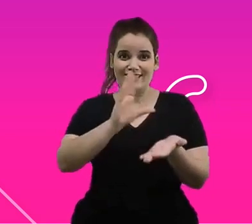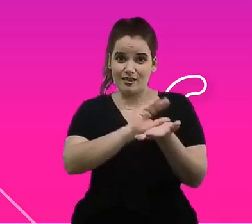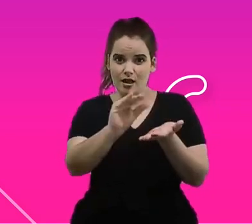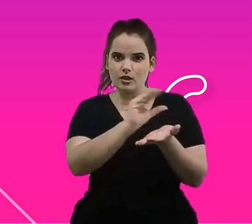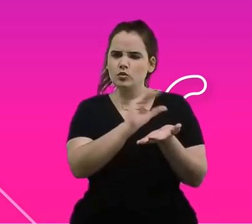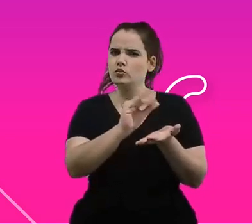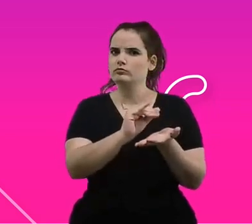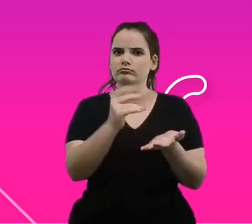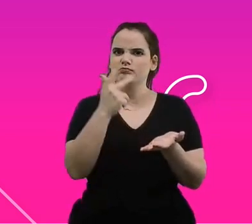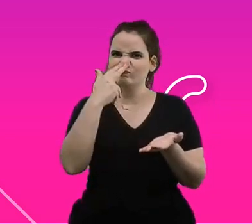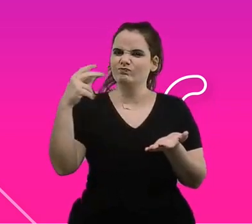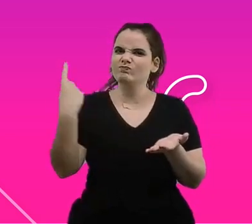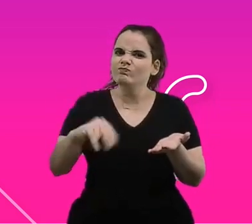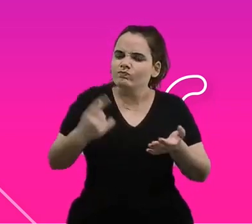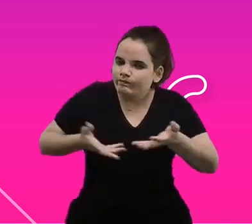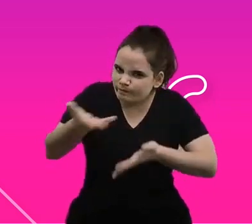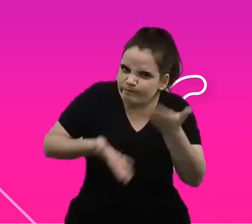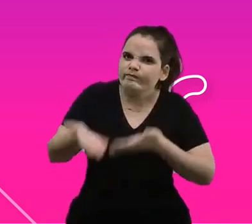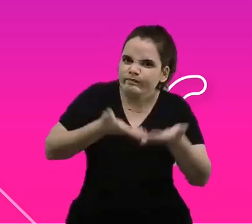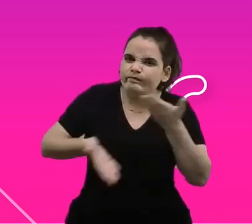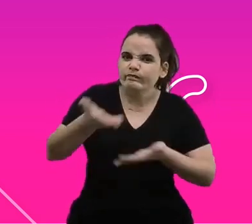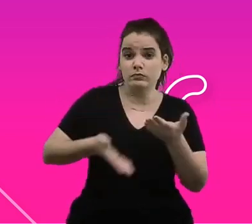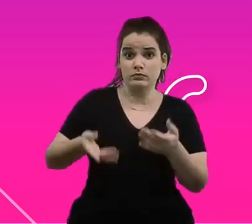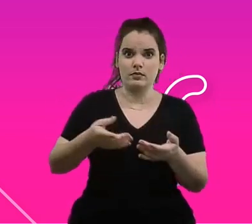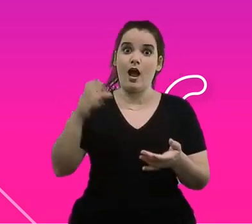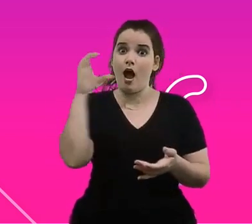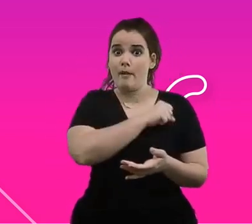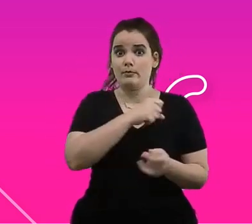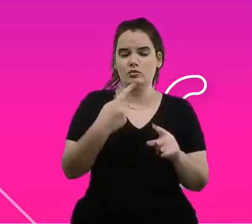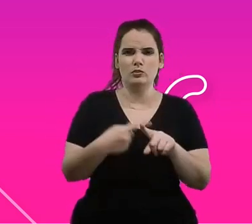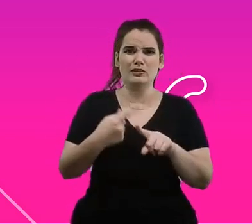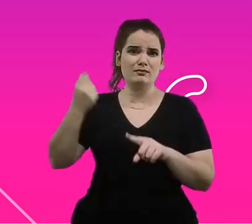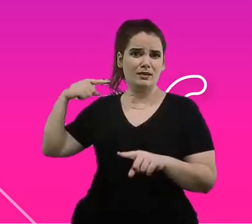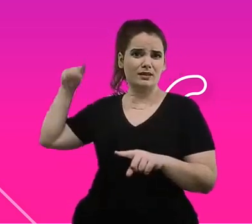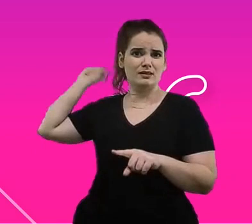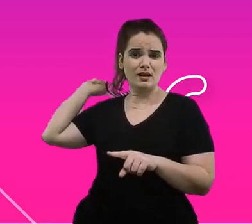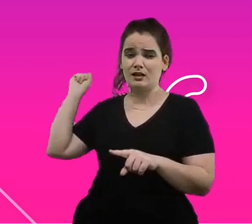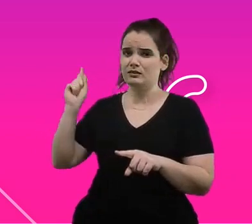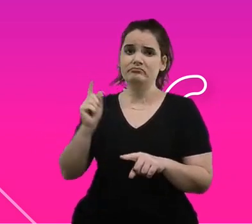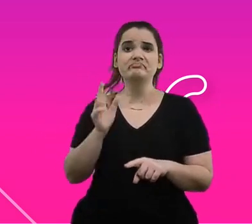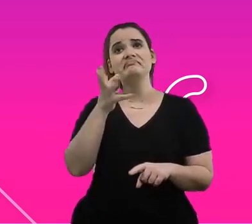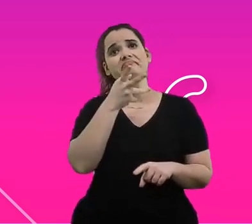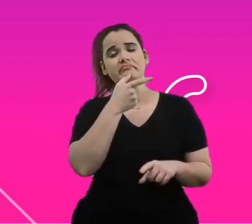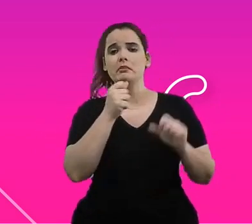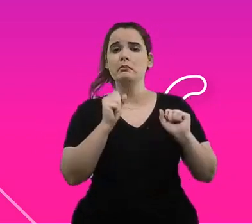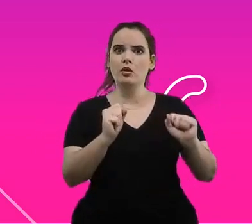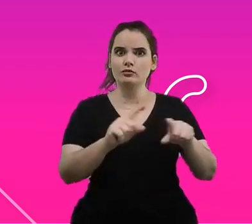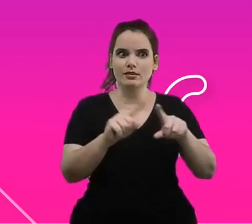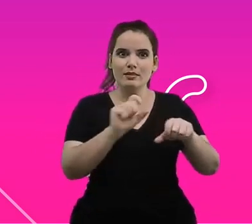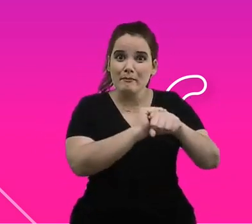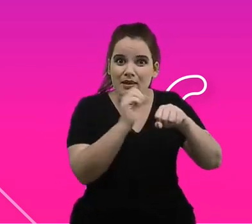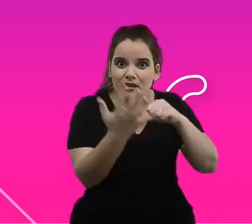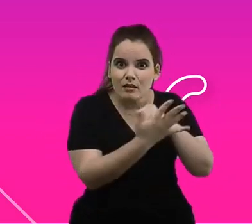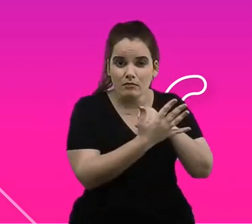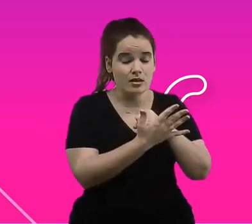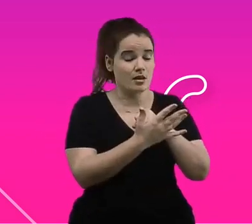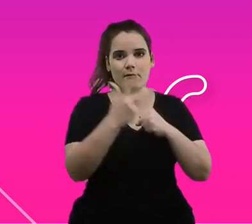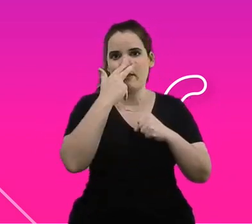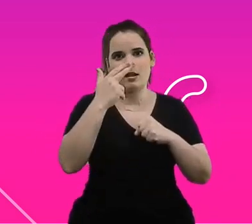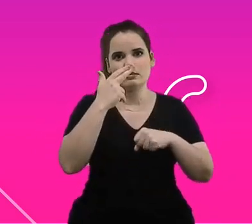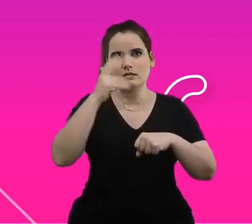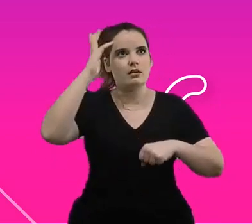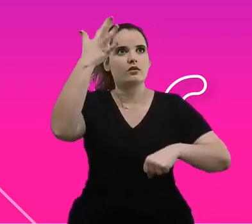uma automação, né? Bem assim, desafiador e bem corajoso. A questão da